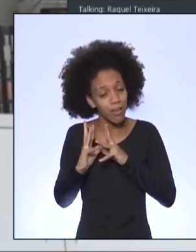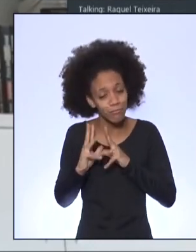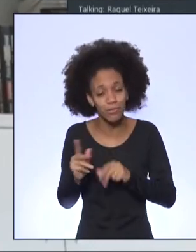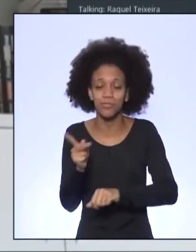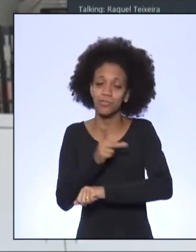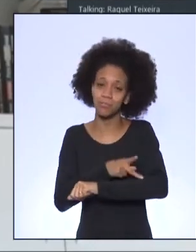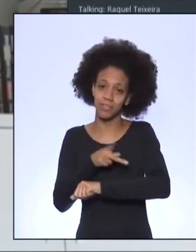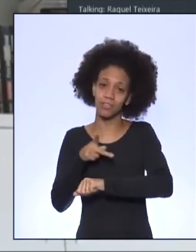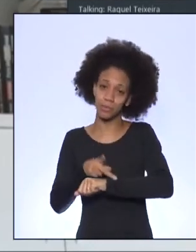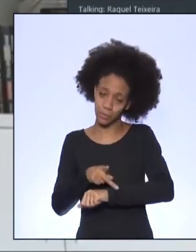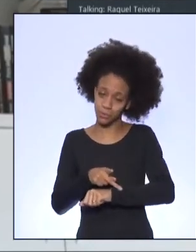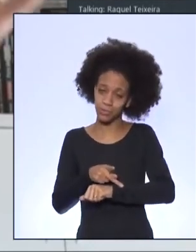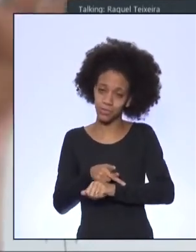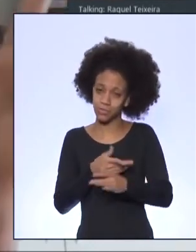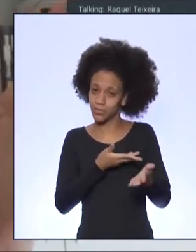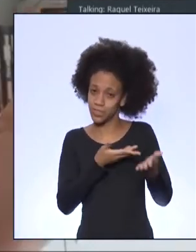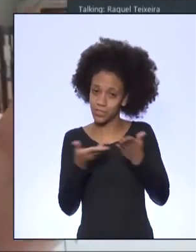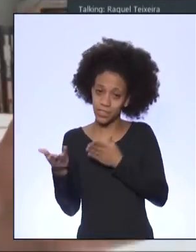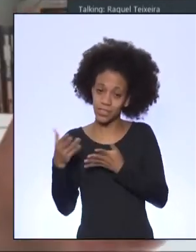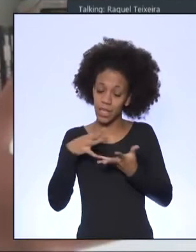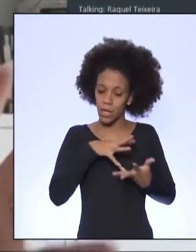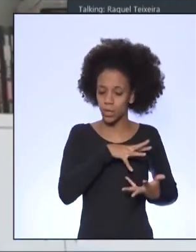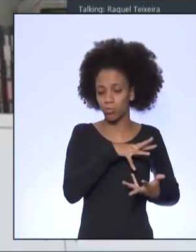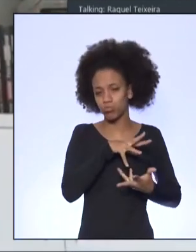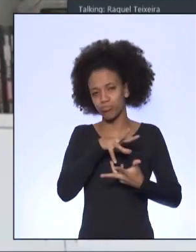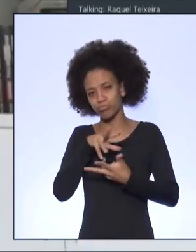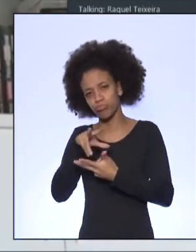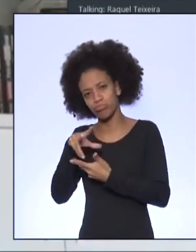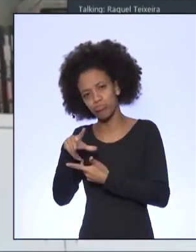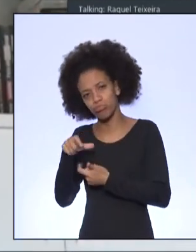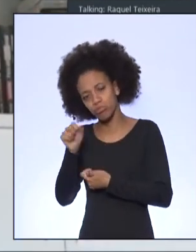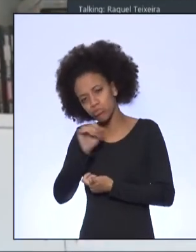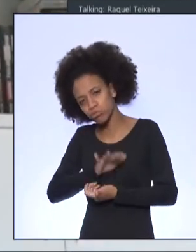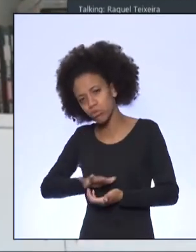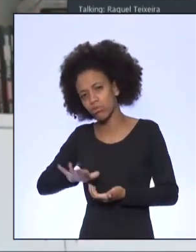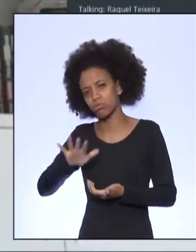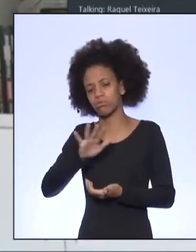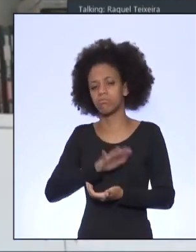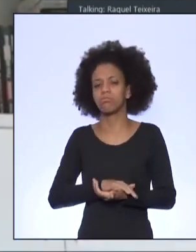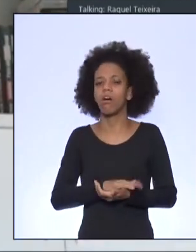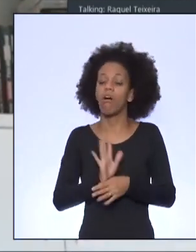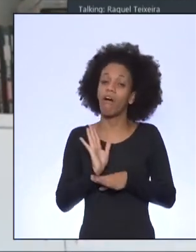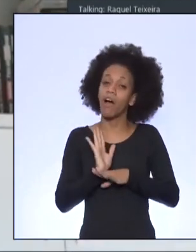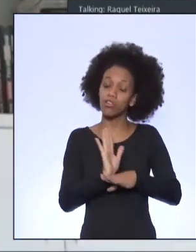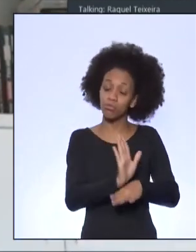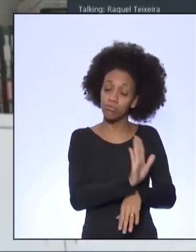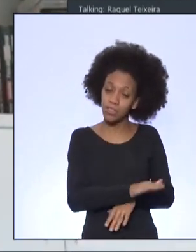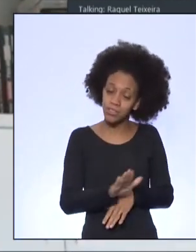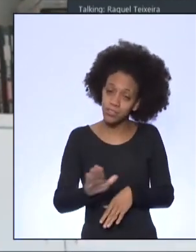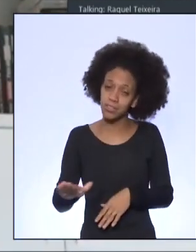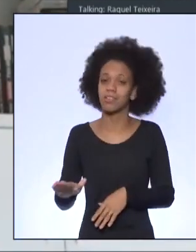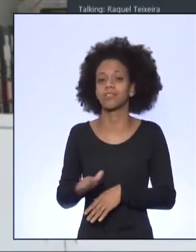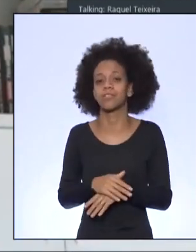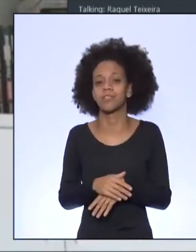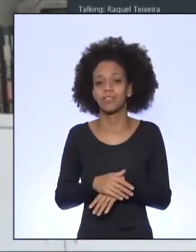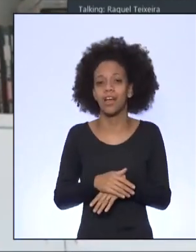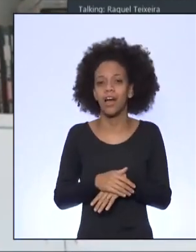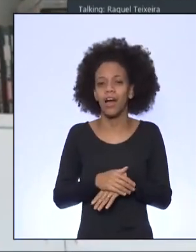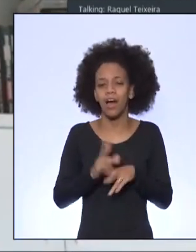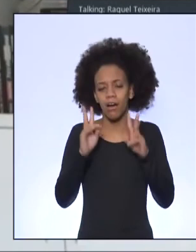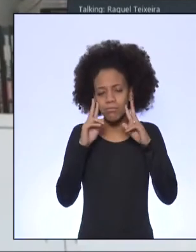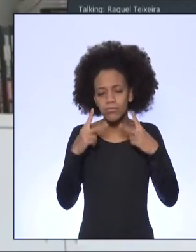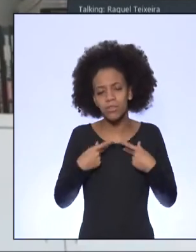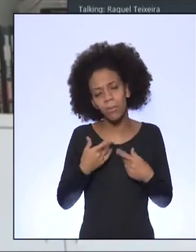pedagogos e pedagogas que pelo mundo afora ajudam as crianças a serem seres